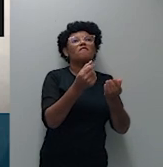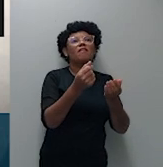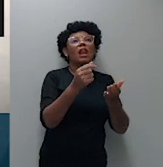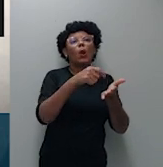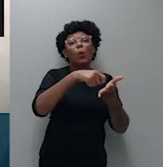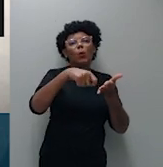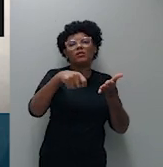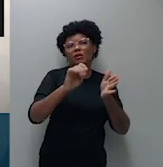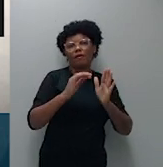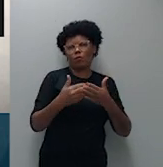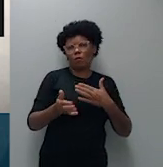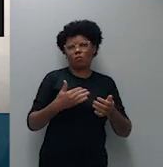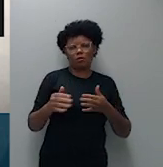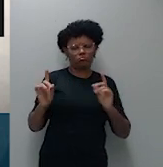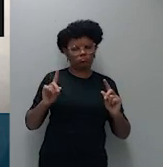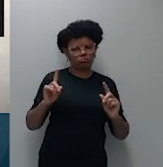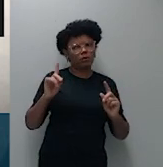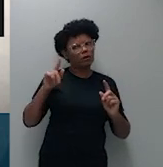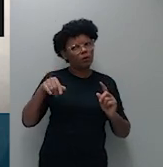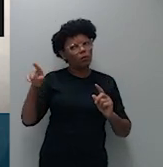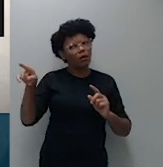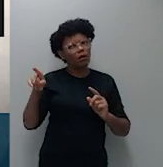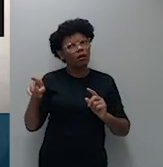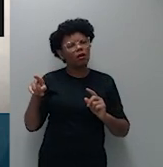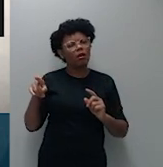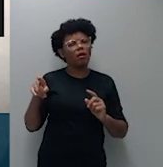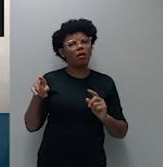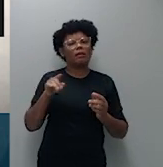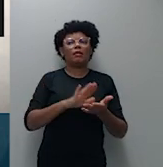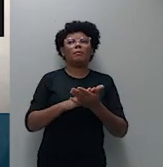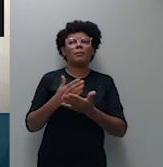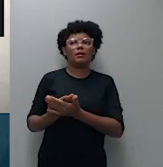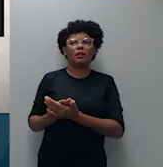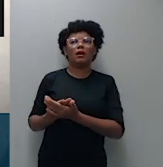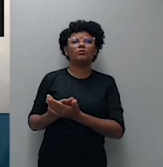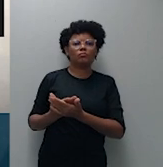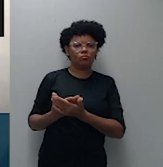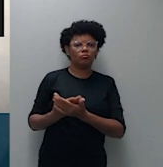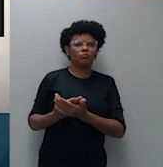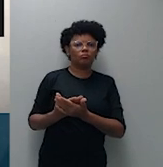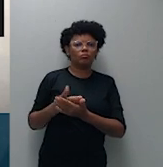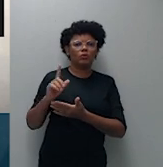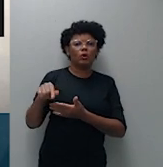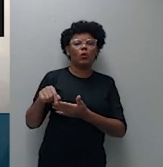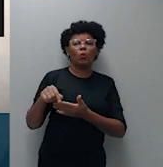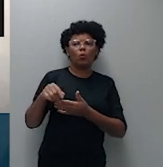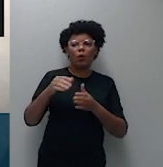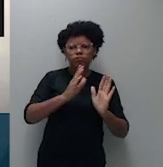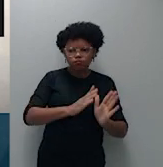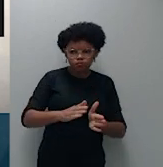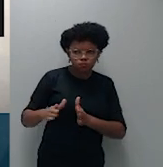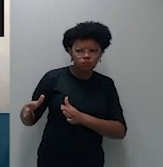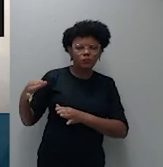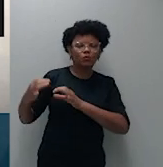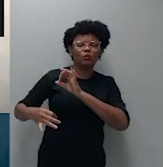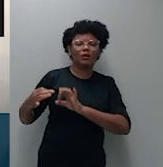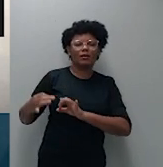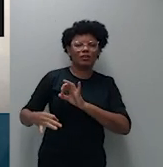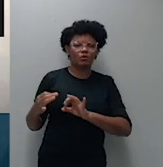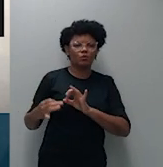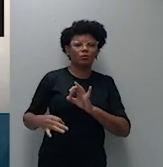esse dispositivo ele deve ser interpretado em conformidade com o ordenamento jurídico em conformidade com a Constituição